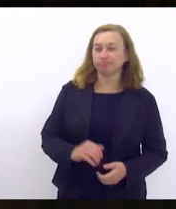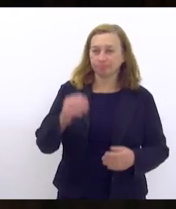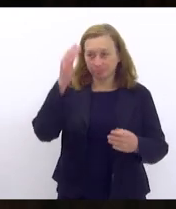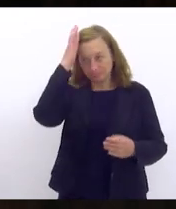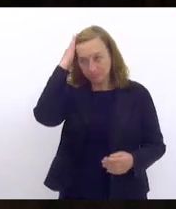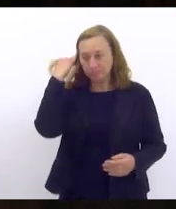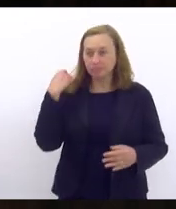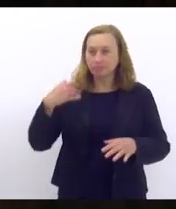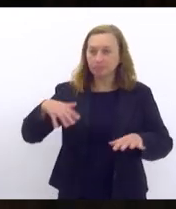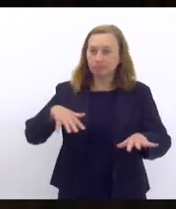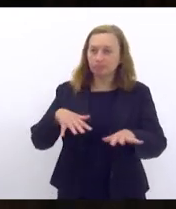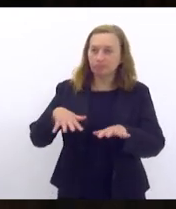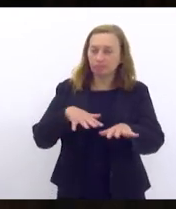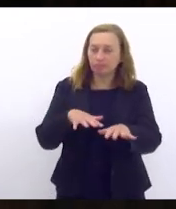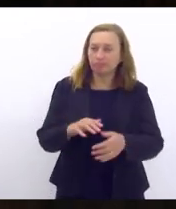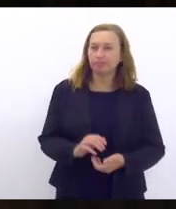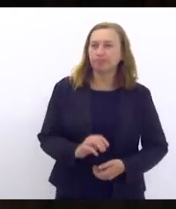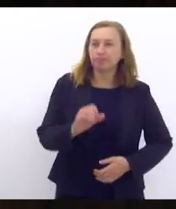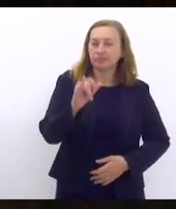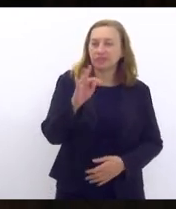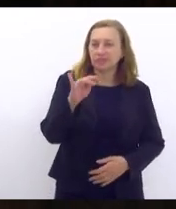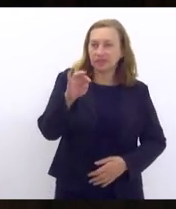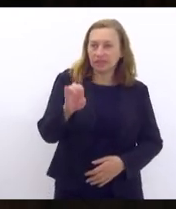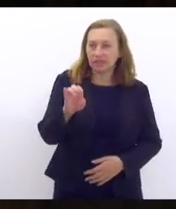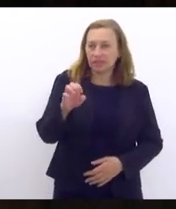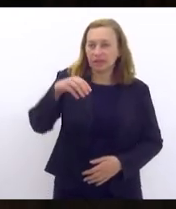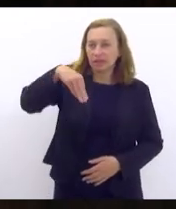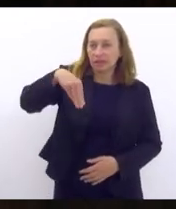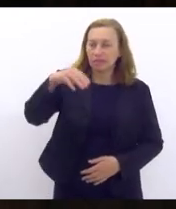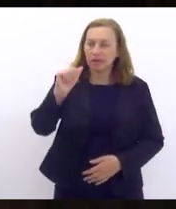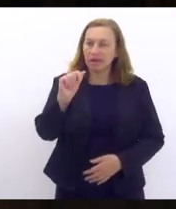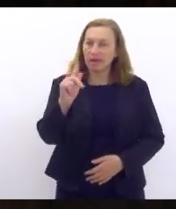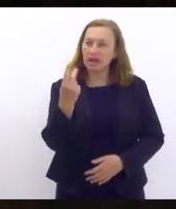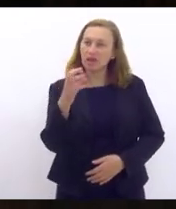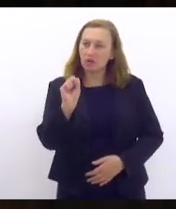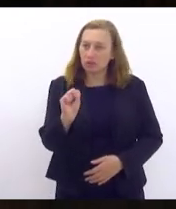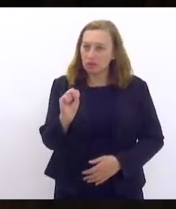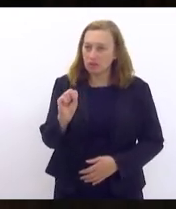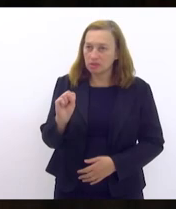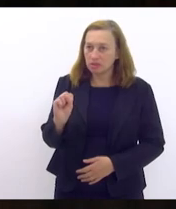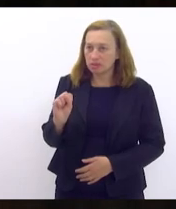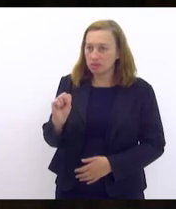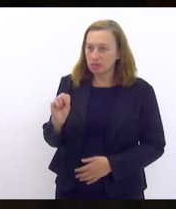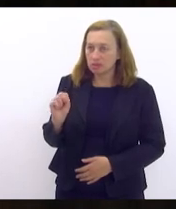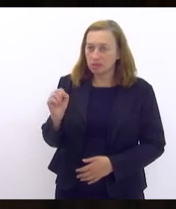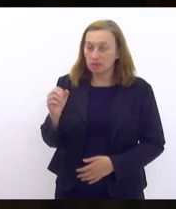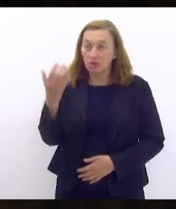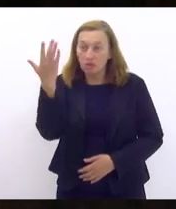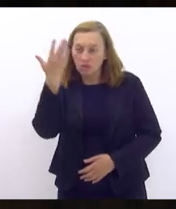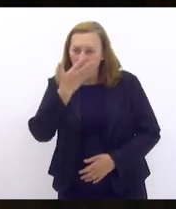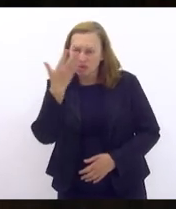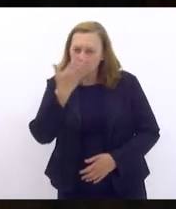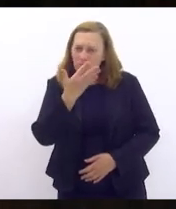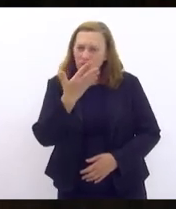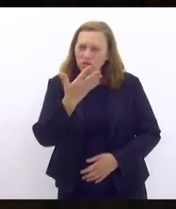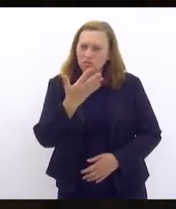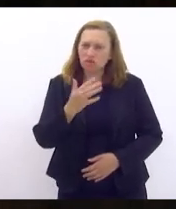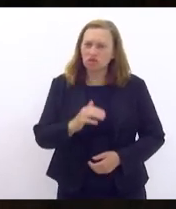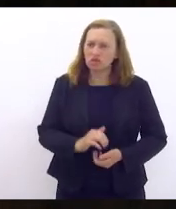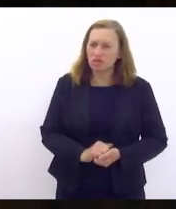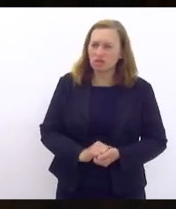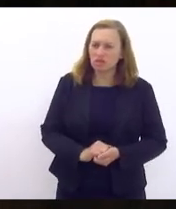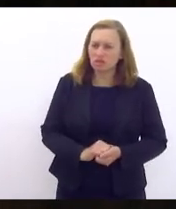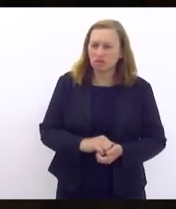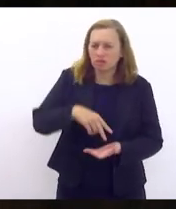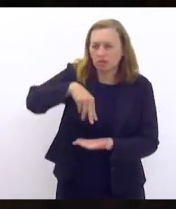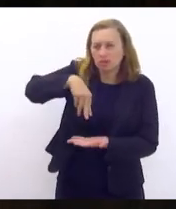para o desfile uma população que necessariamente não vem no sambódro e essa de